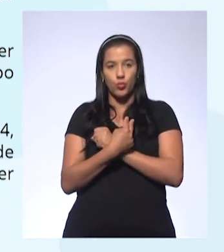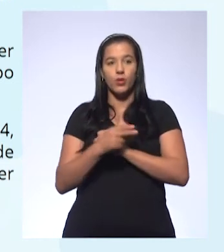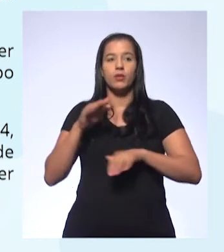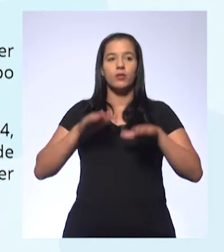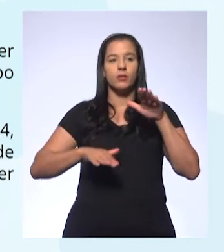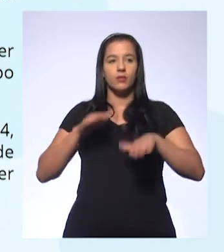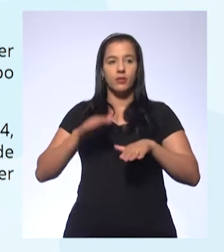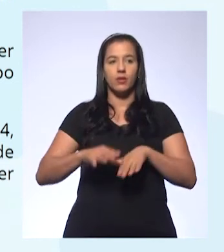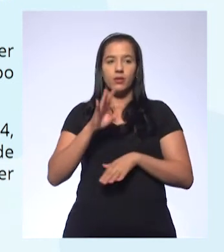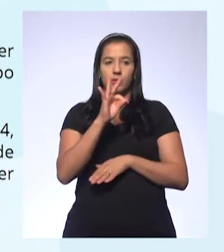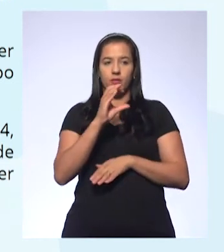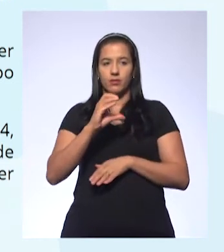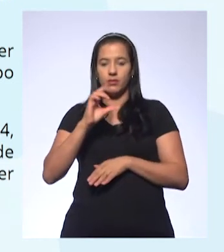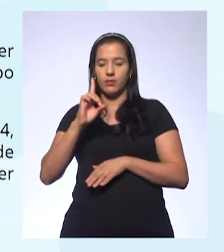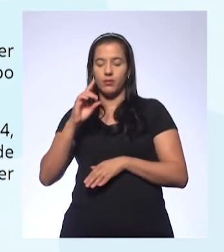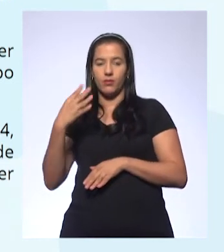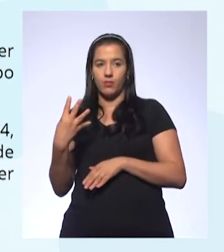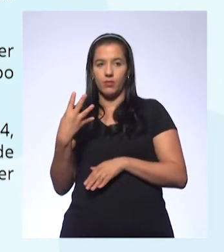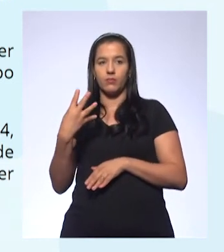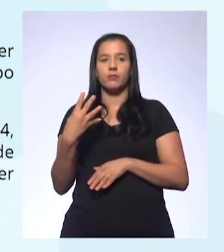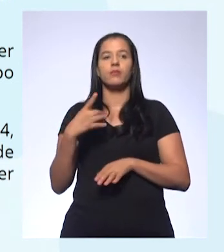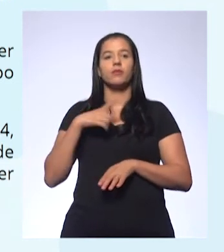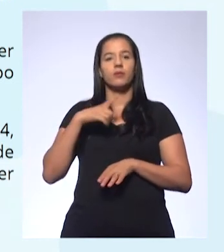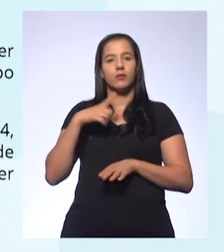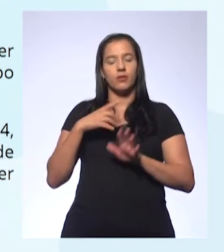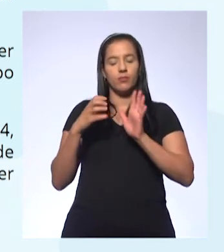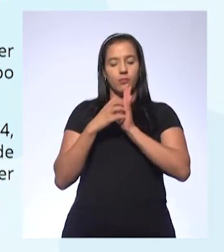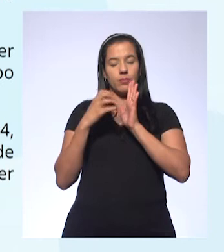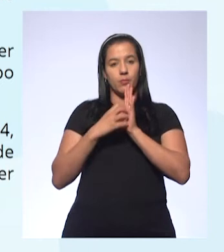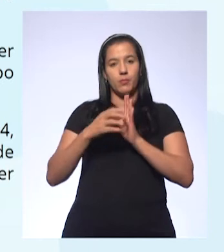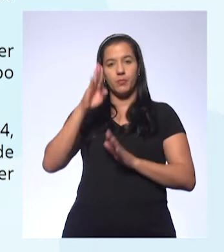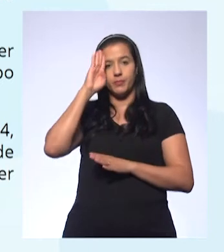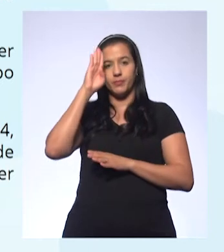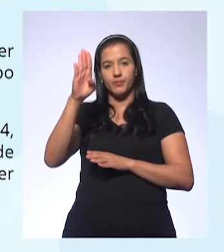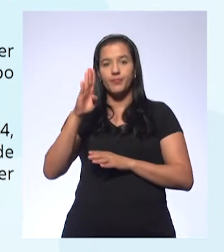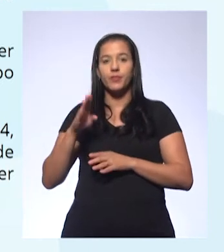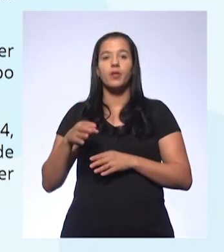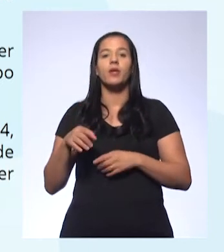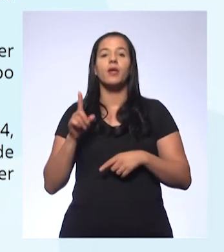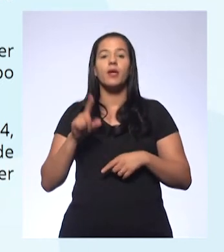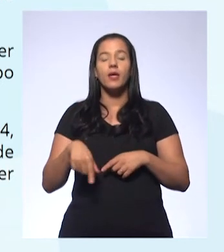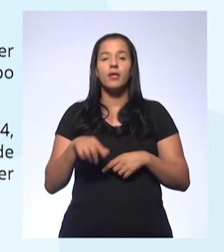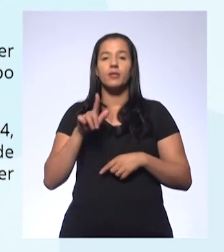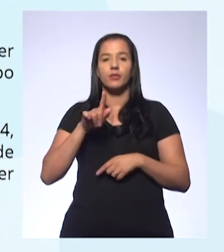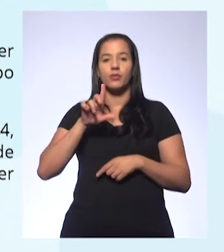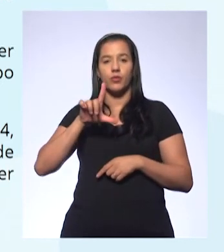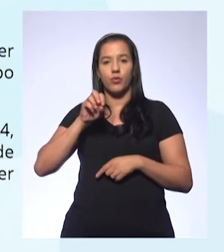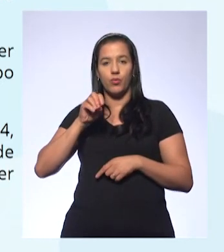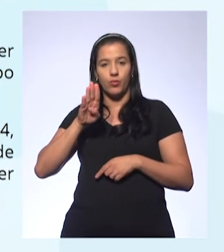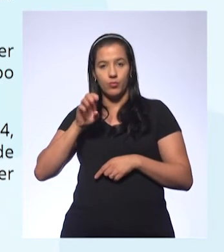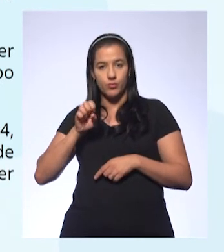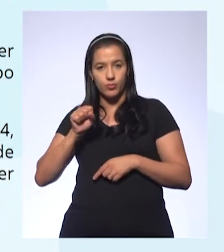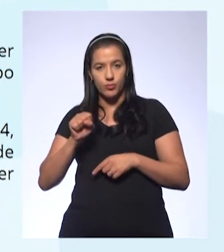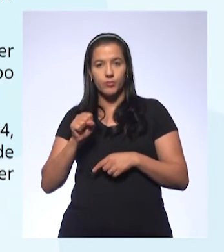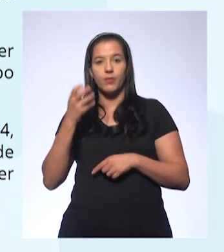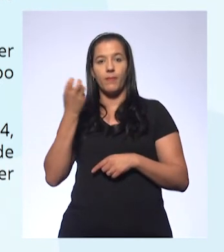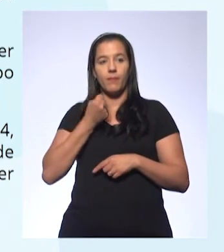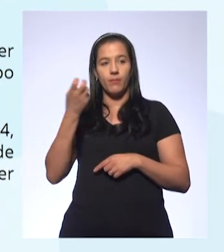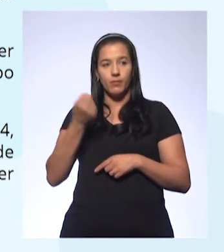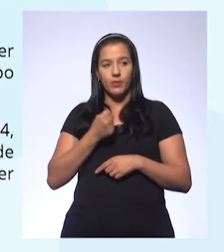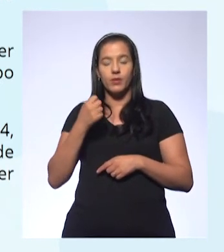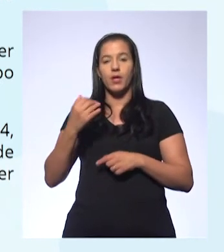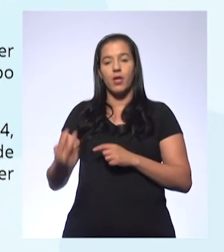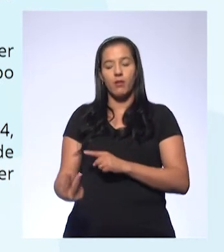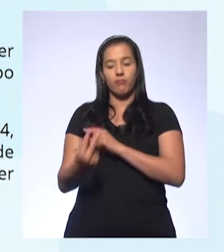principais alvos do HIV, vírus causador da AIDS. São esses glóbulos brancos que organizam e comandam a resposta